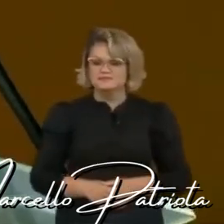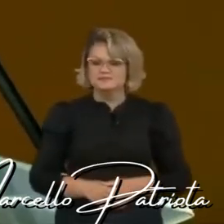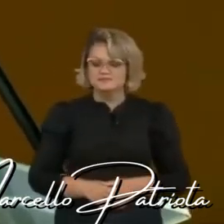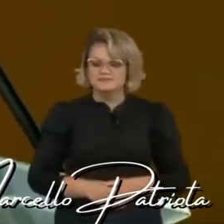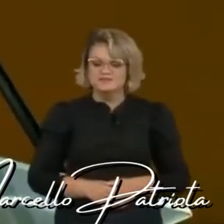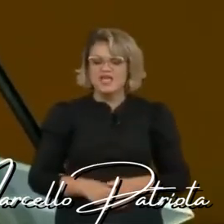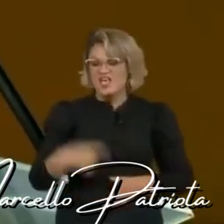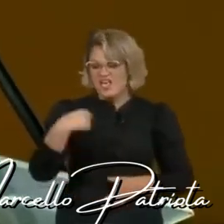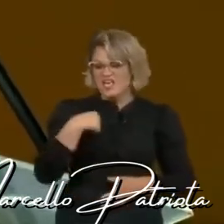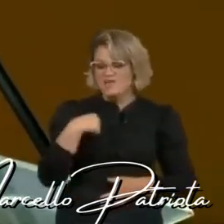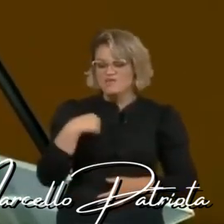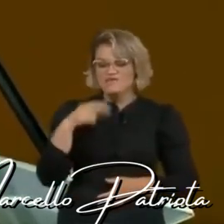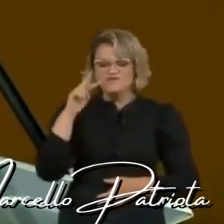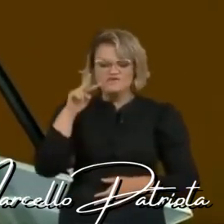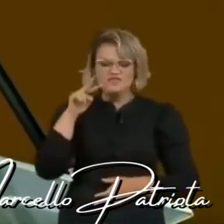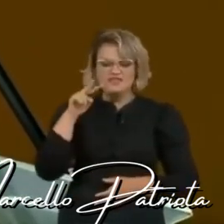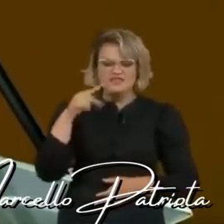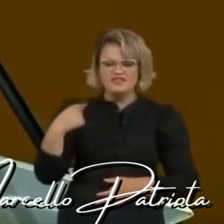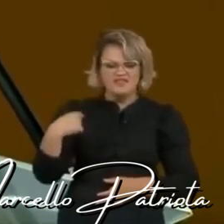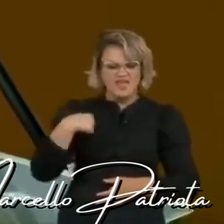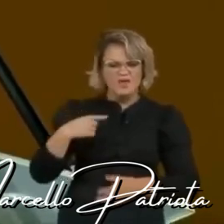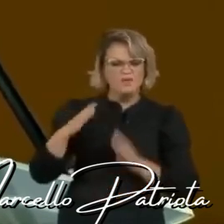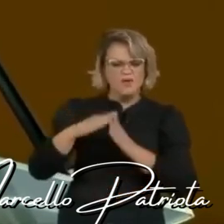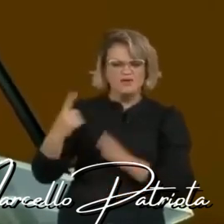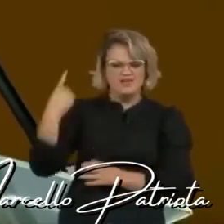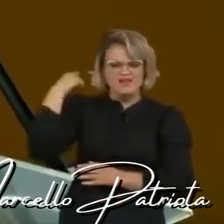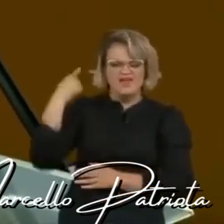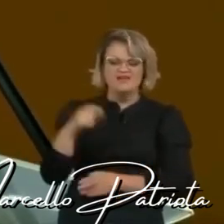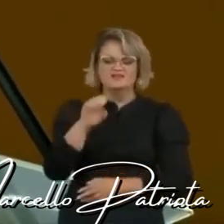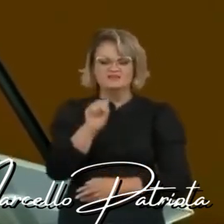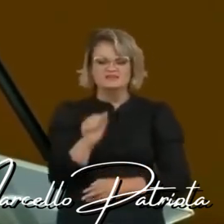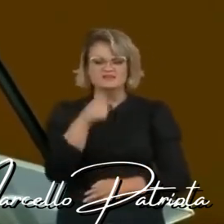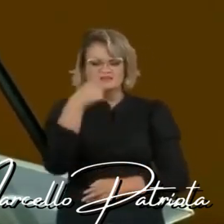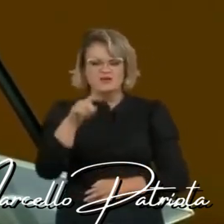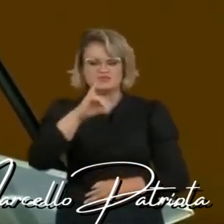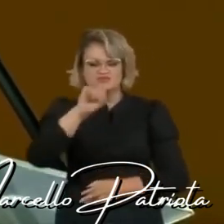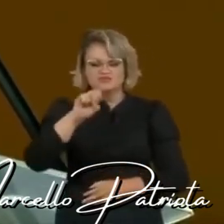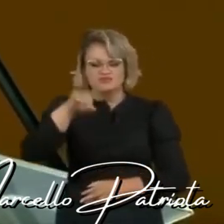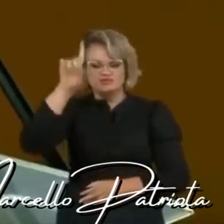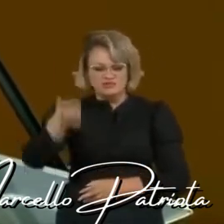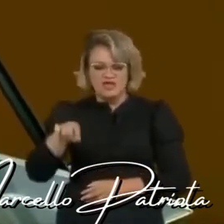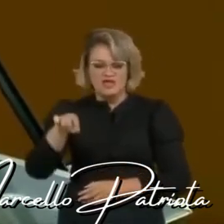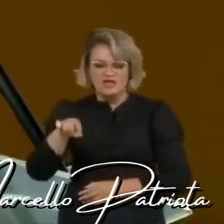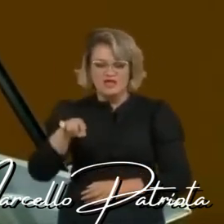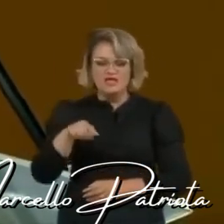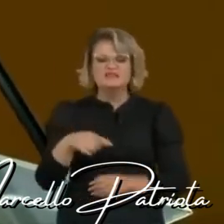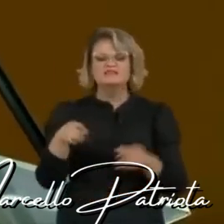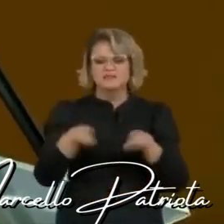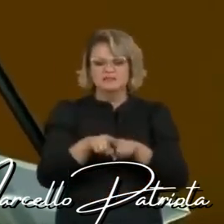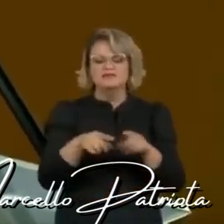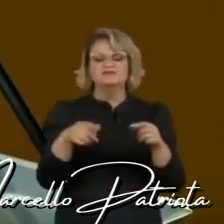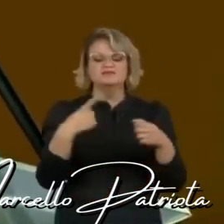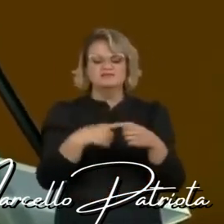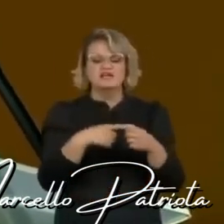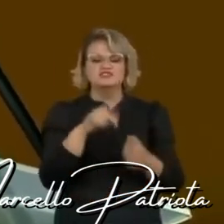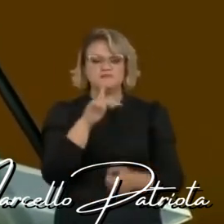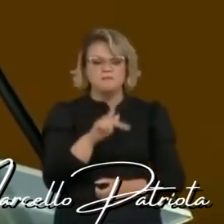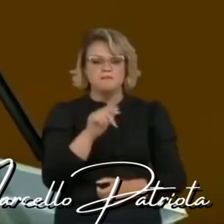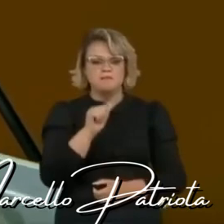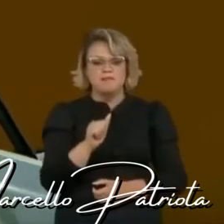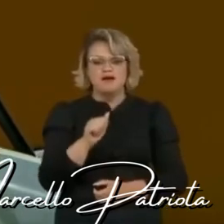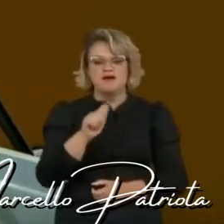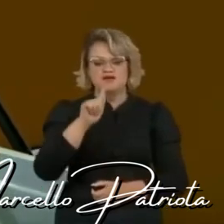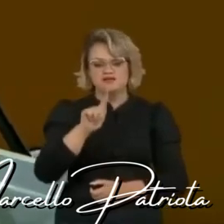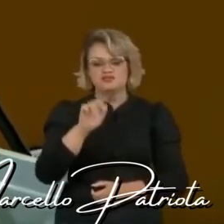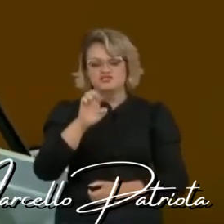Eu vim lá de São José, eu saí do Pajeú para abraçar Lula e